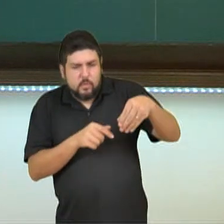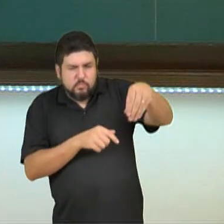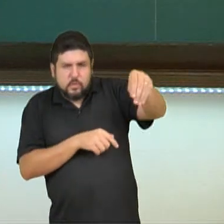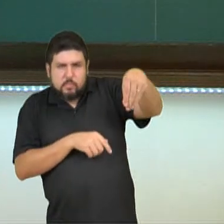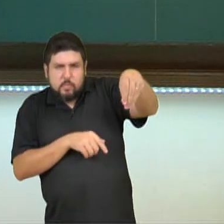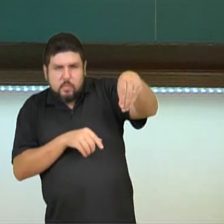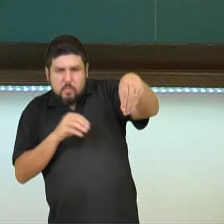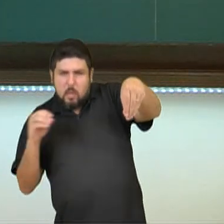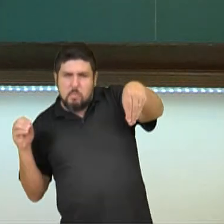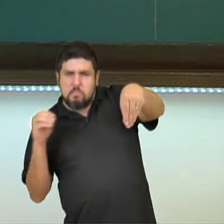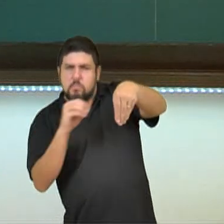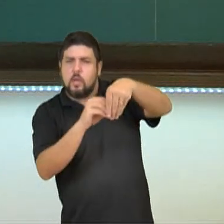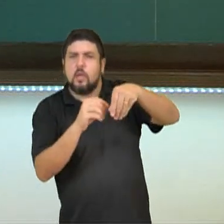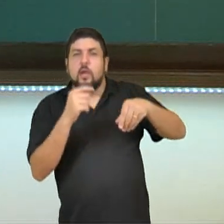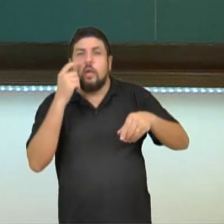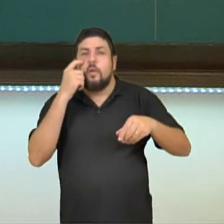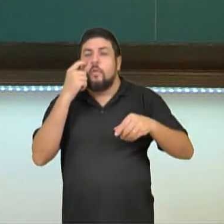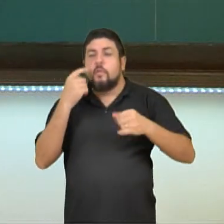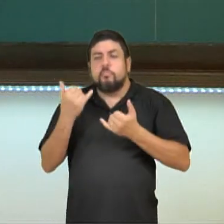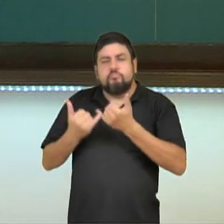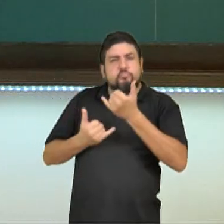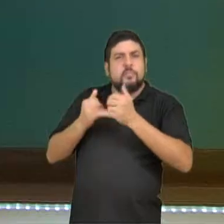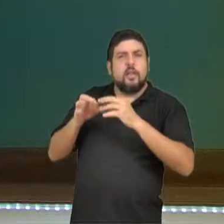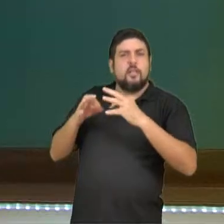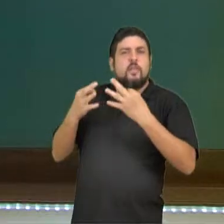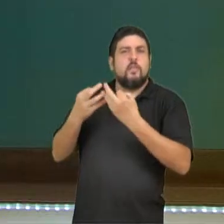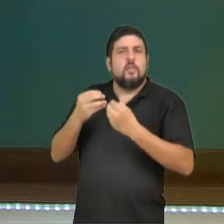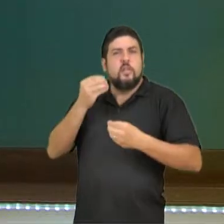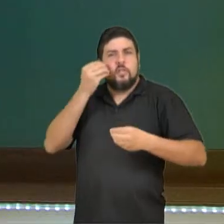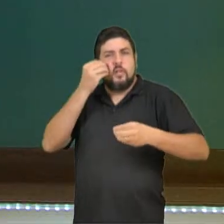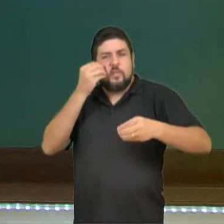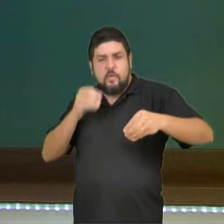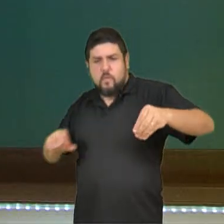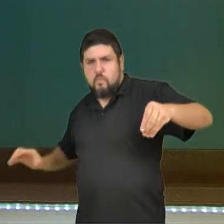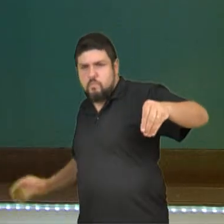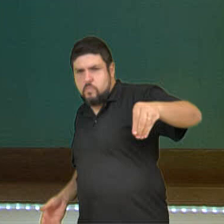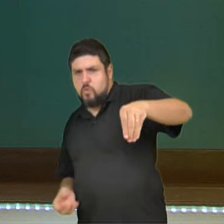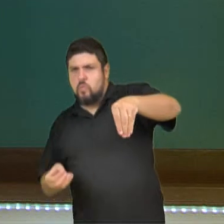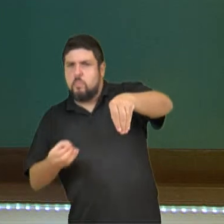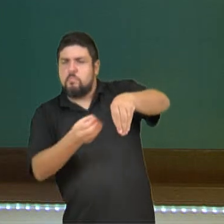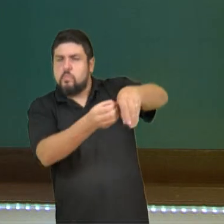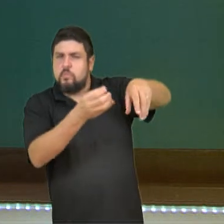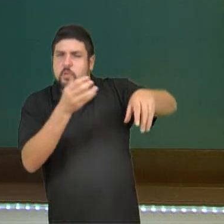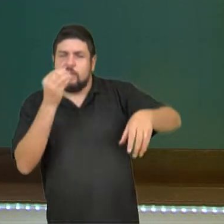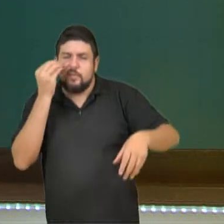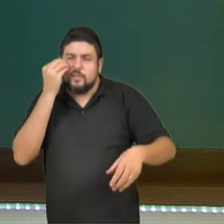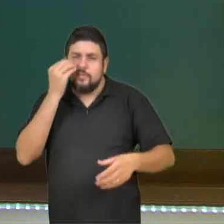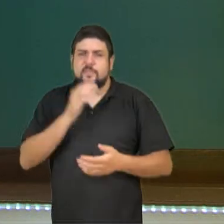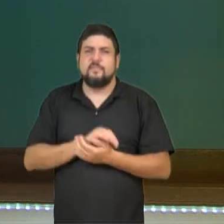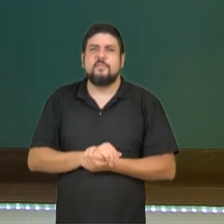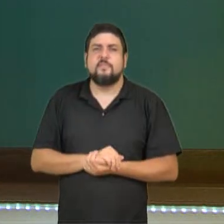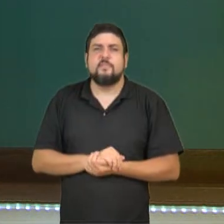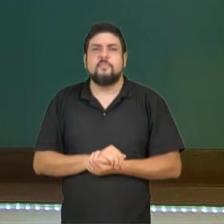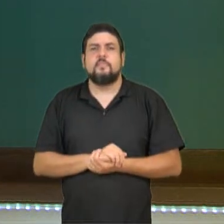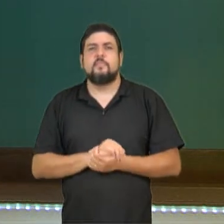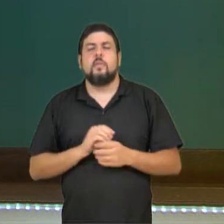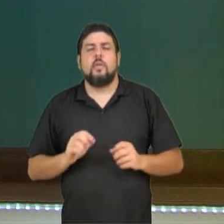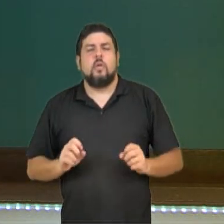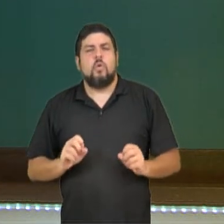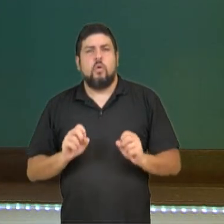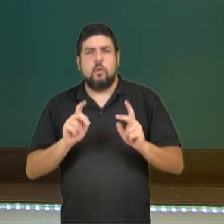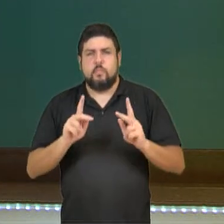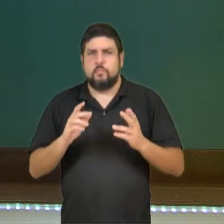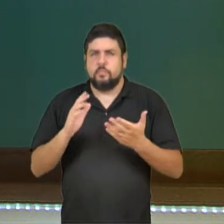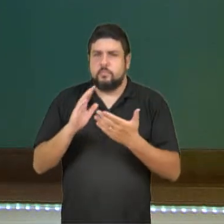para ver quem consegue realizar esses 5 arremessos e acertar 3 com arremesso de softball por baixo. Vamos falar um pouquinho sobre mais